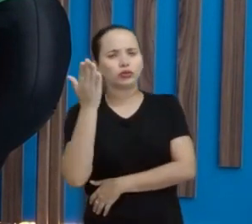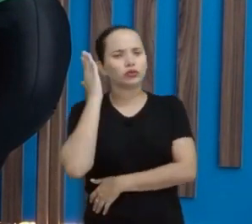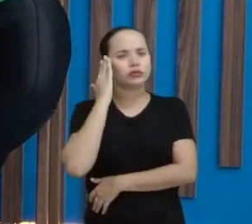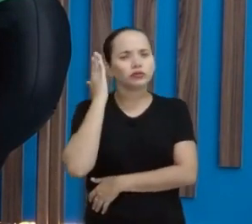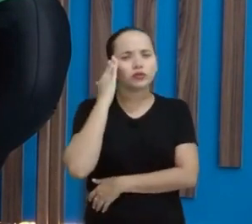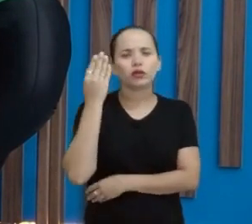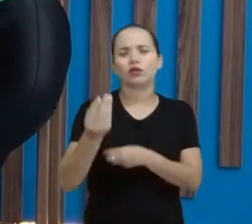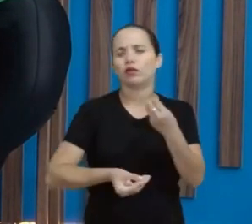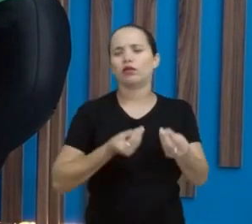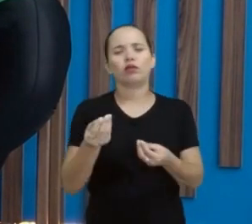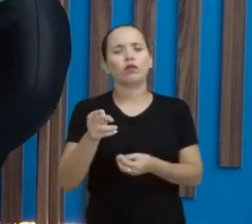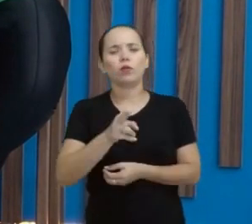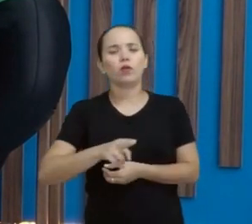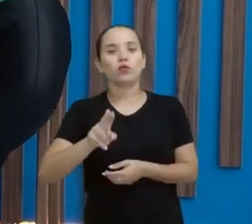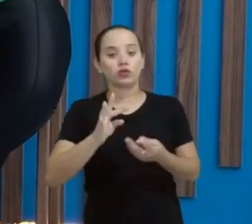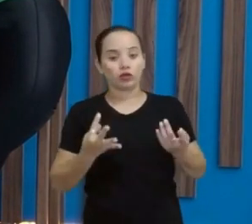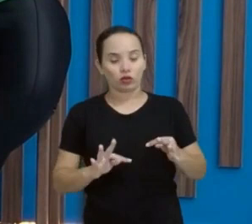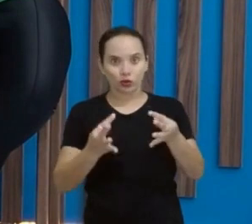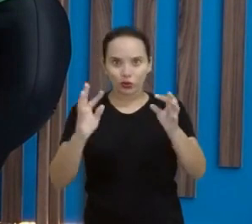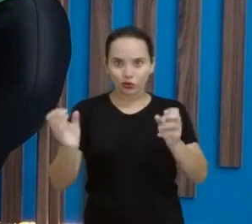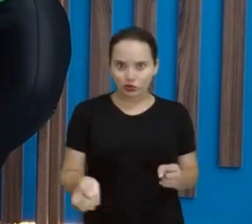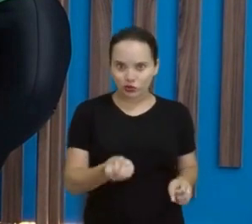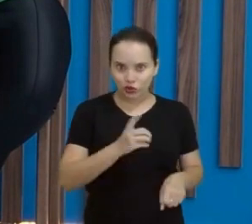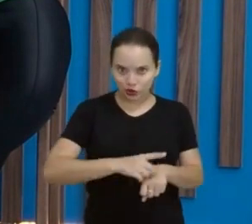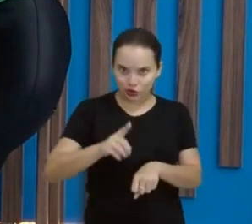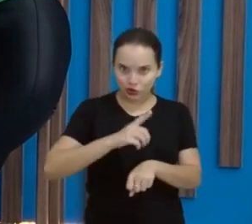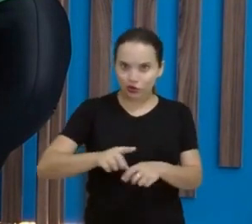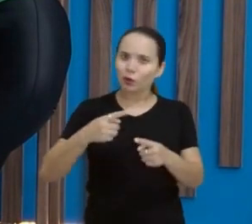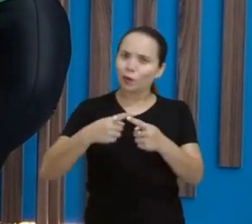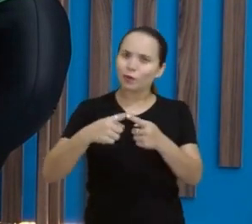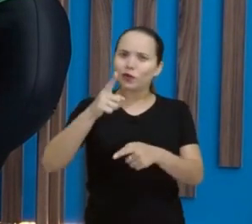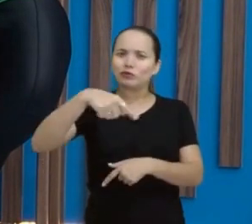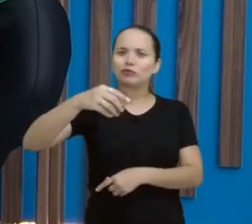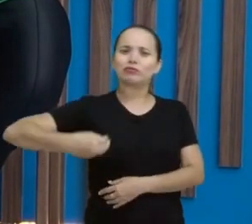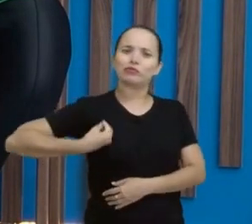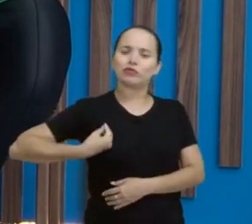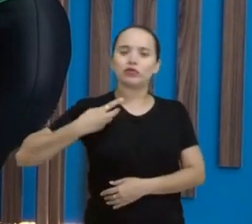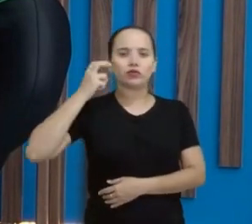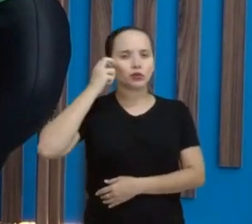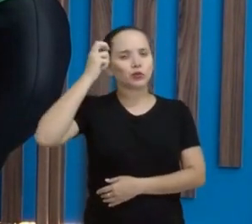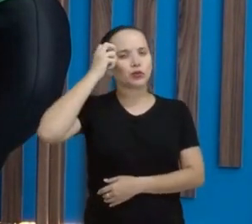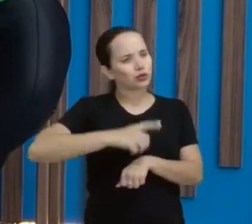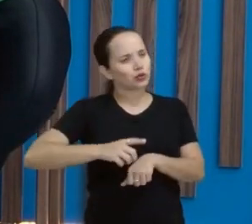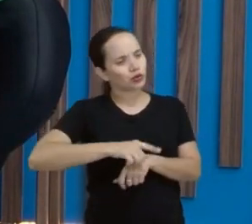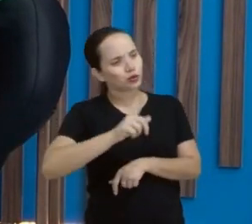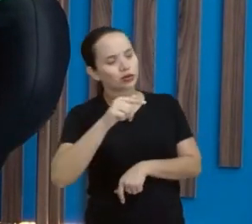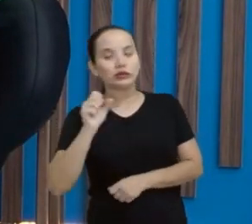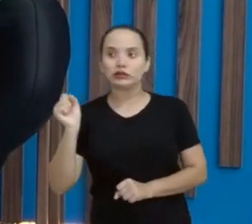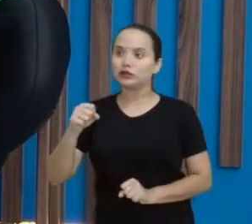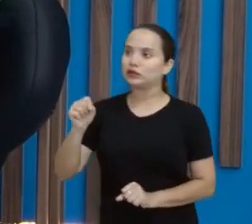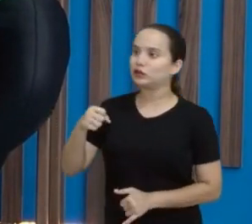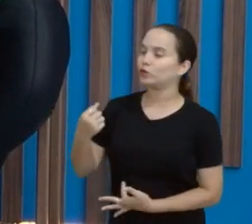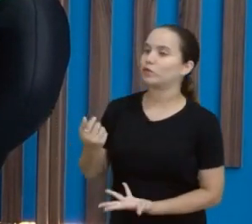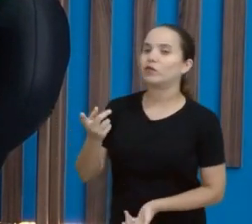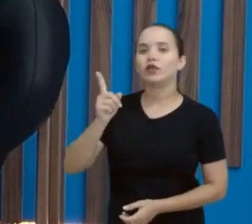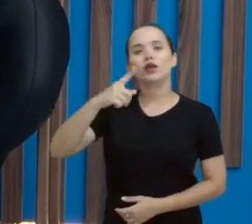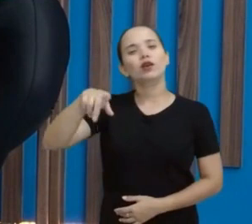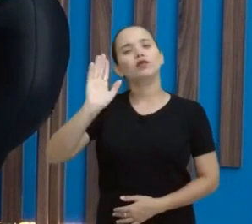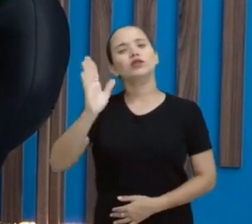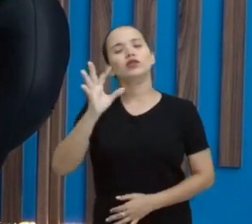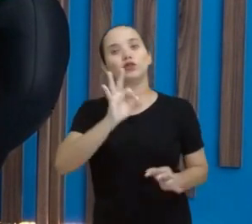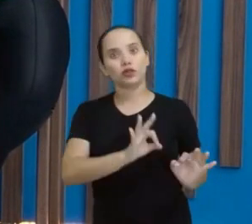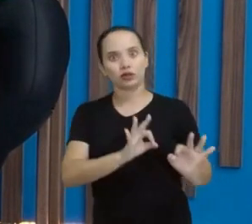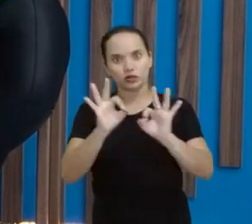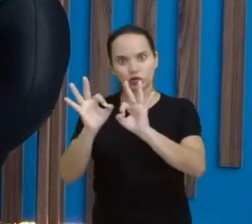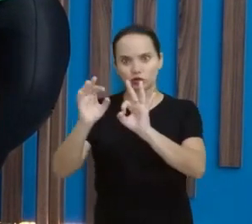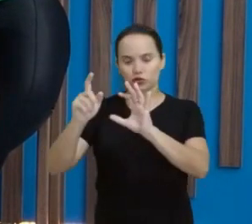das tecnologias digitais, é justamente porque eles estão na cultura digital, não é isso? Com certeza. E quando vocês assistiram ao vídeo pela